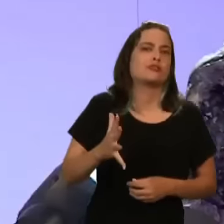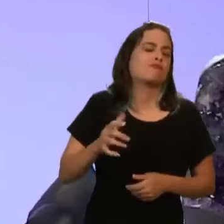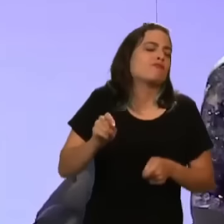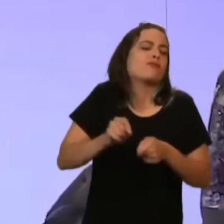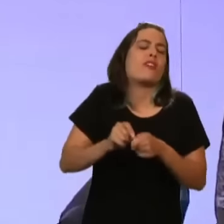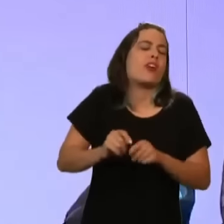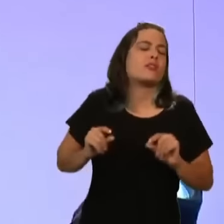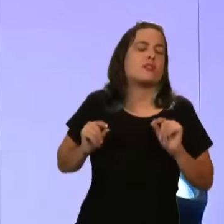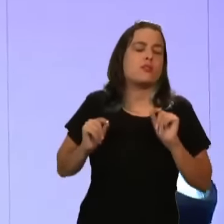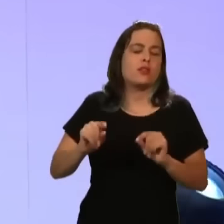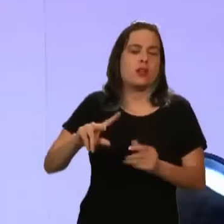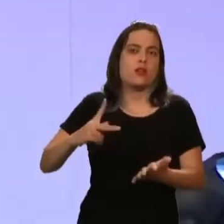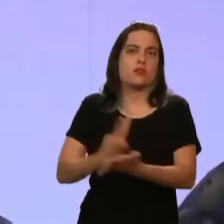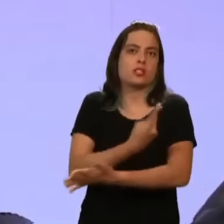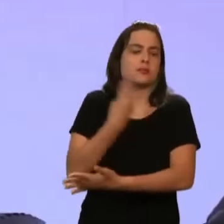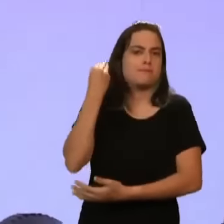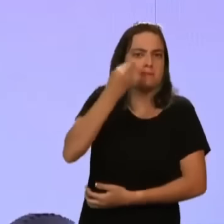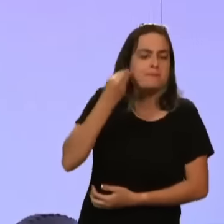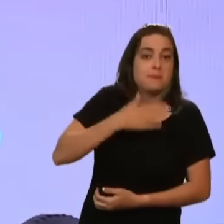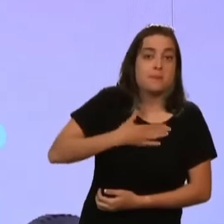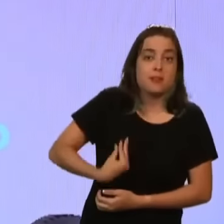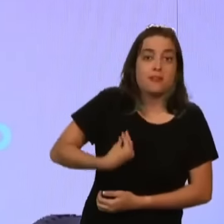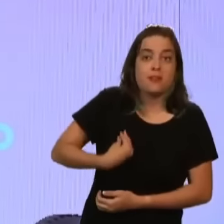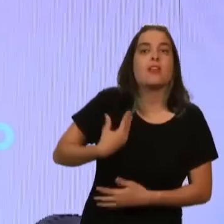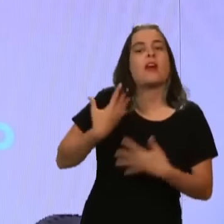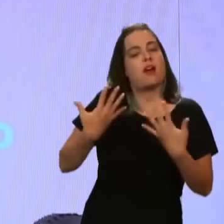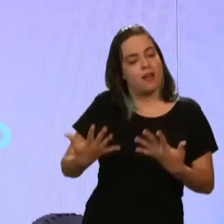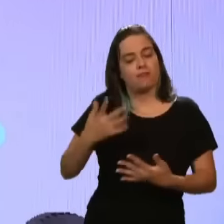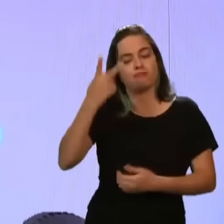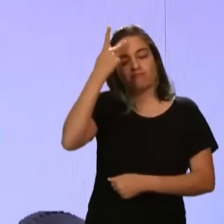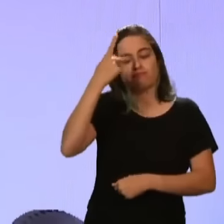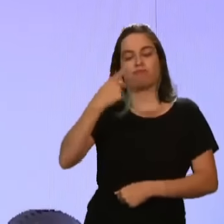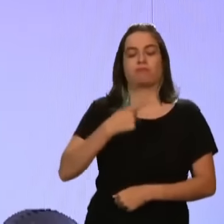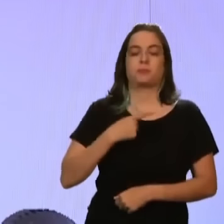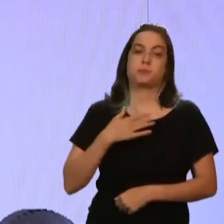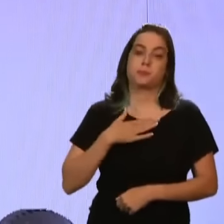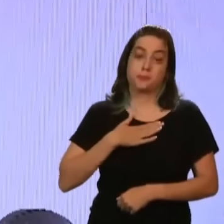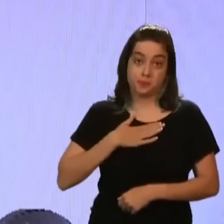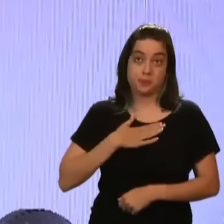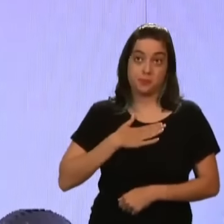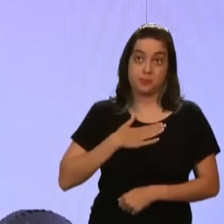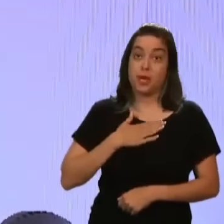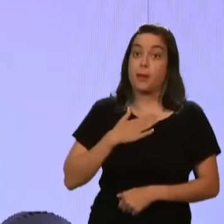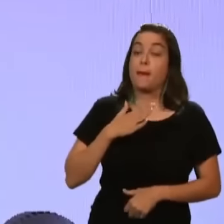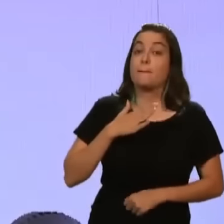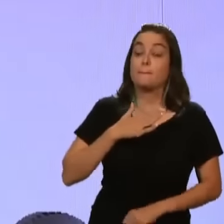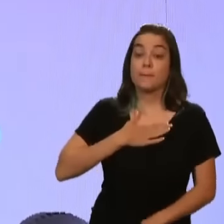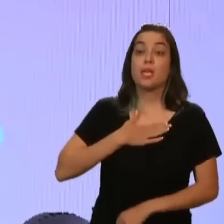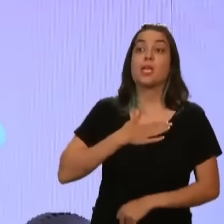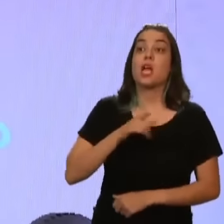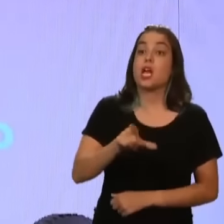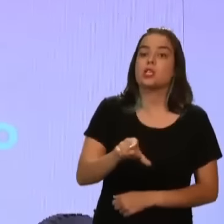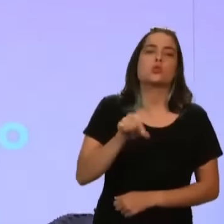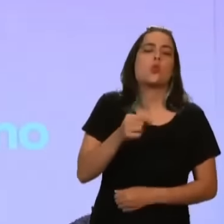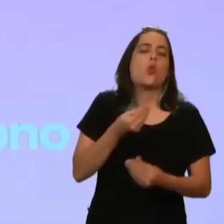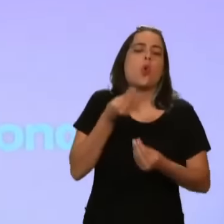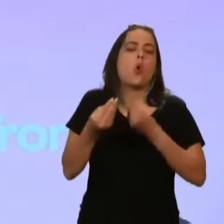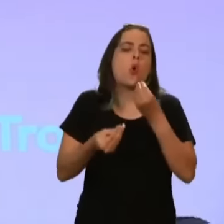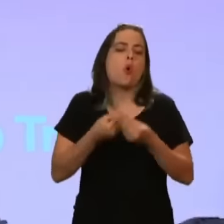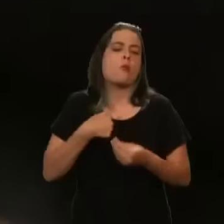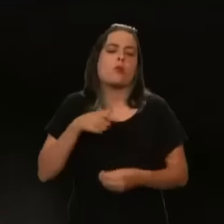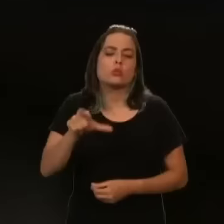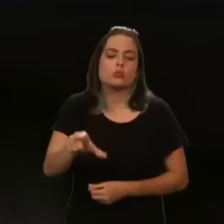vou lidar com as experiências. Continua sendo mais importante essa palavrinha, a minha escolha. Como eu